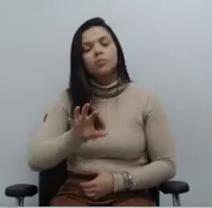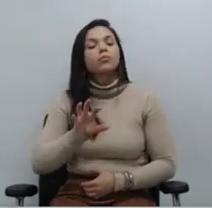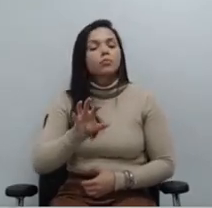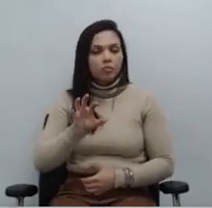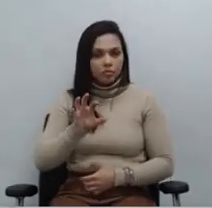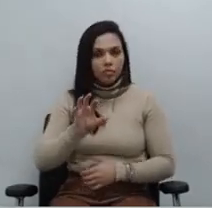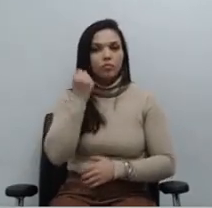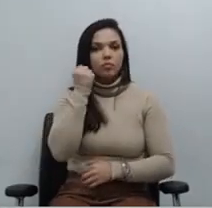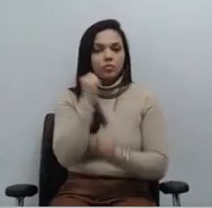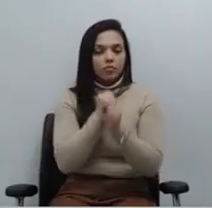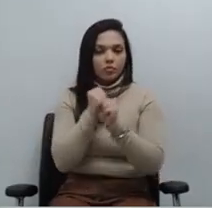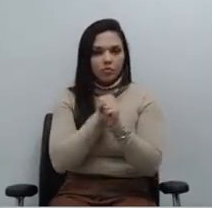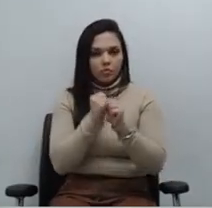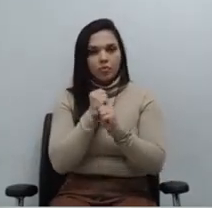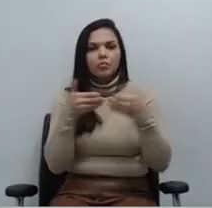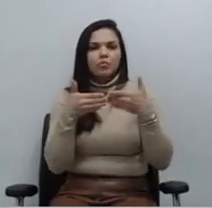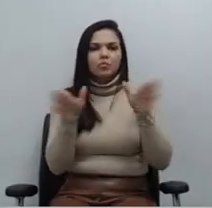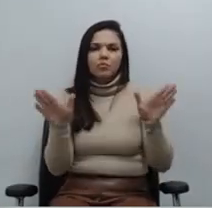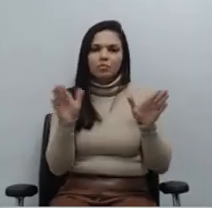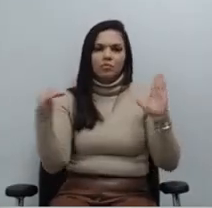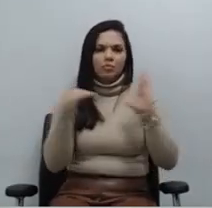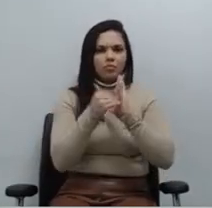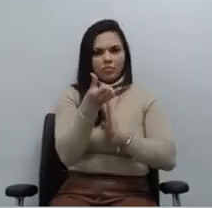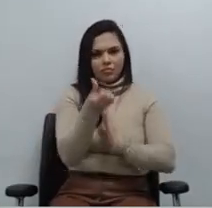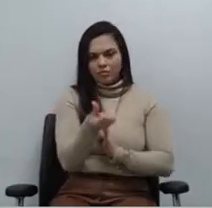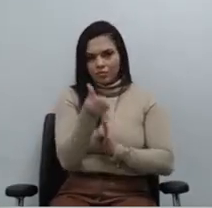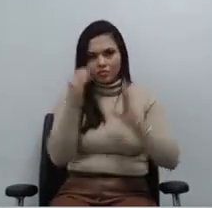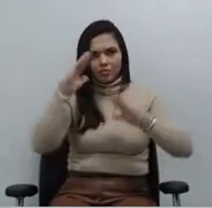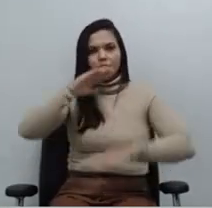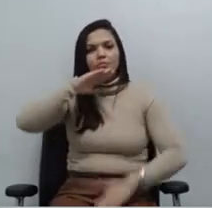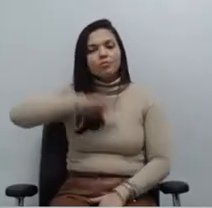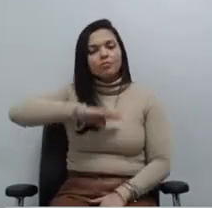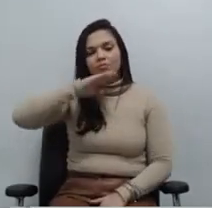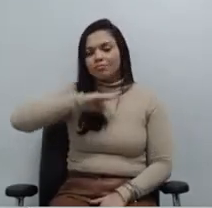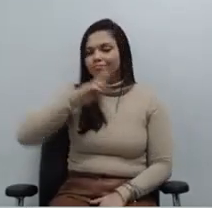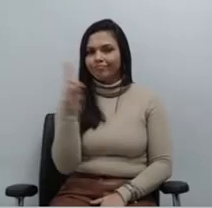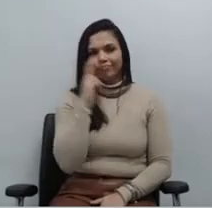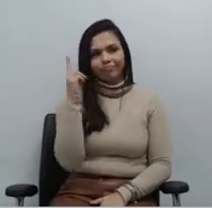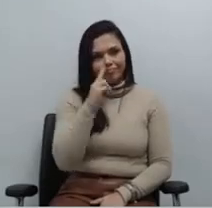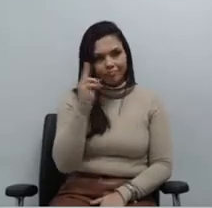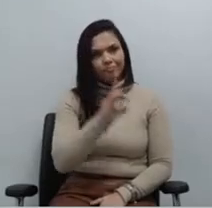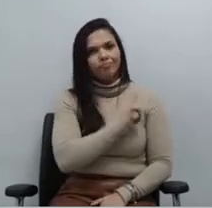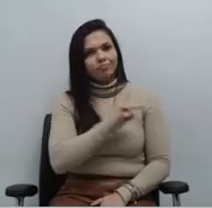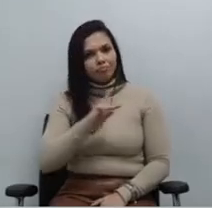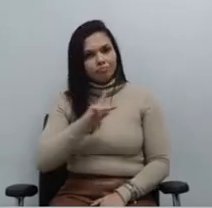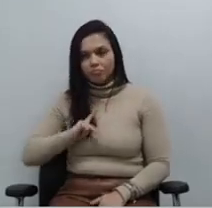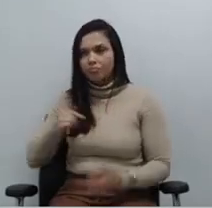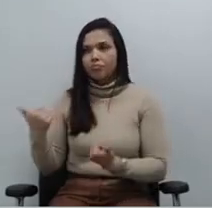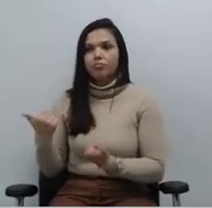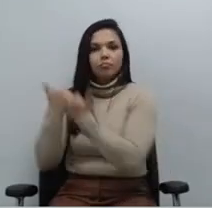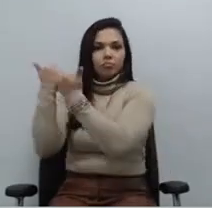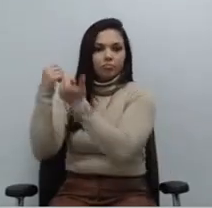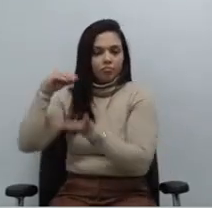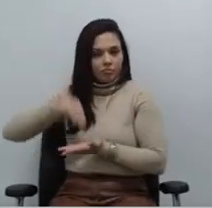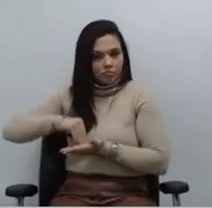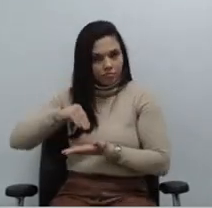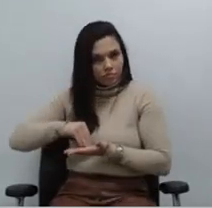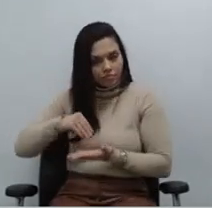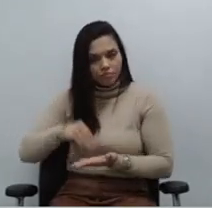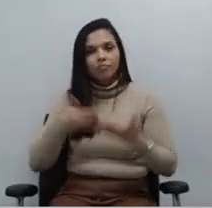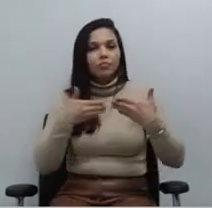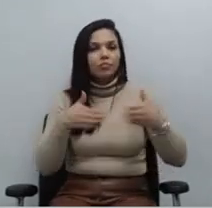unidades abertas, fazer as escalas, o defensor ser atendido, ter apoio. Me lembro que eu tentei conversar,